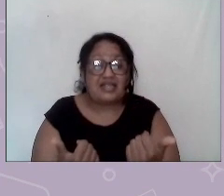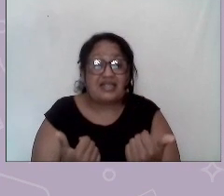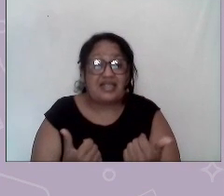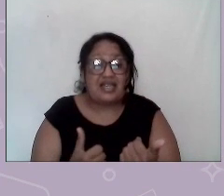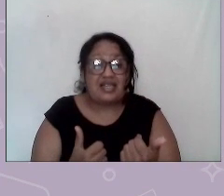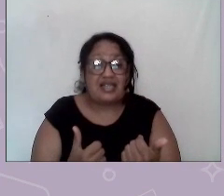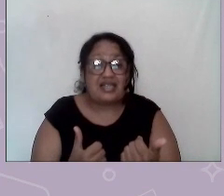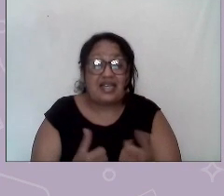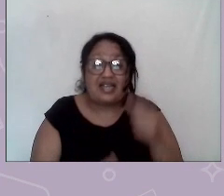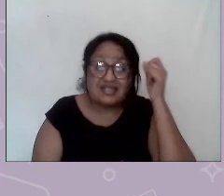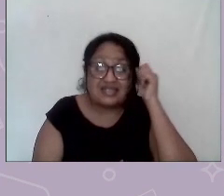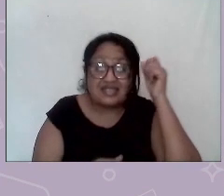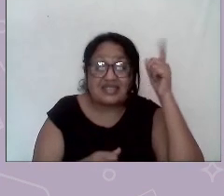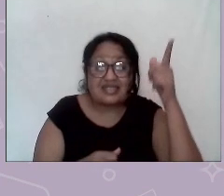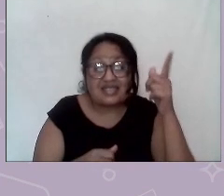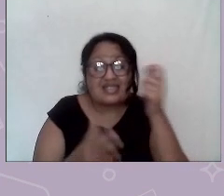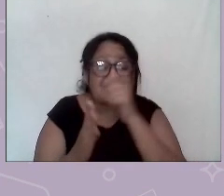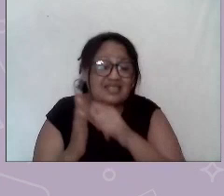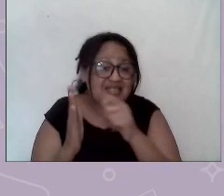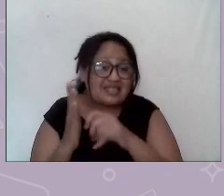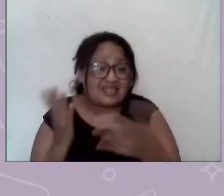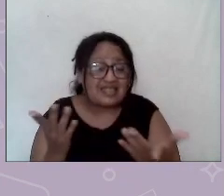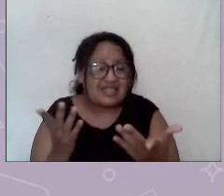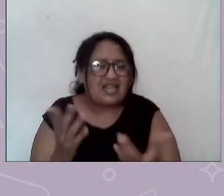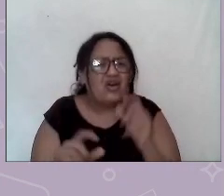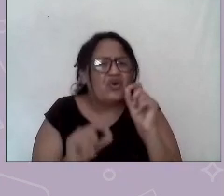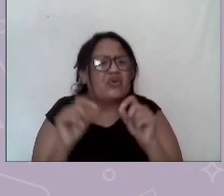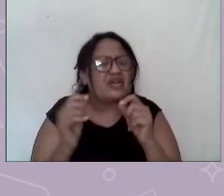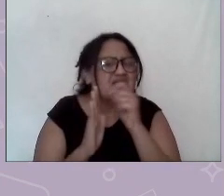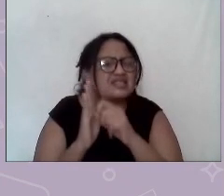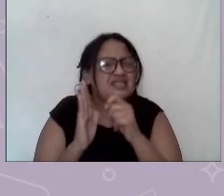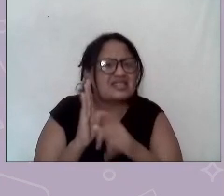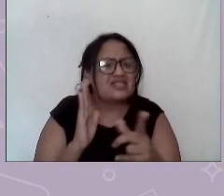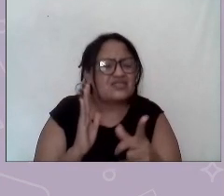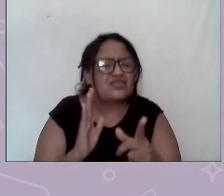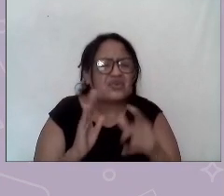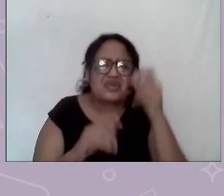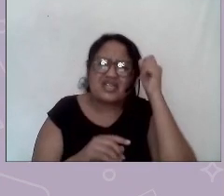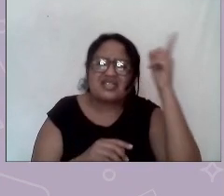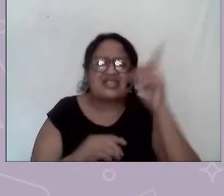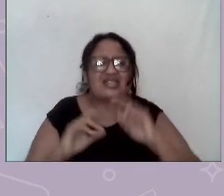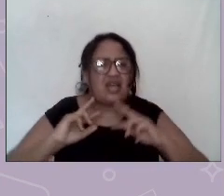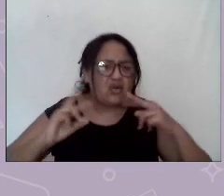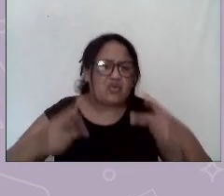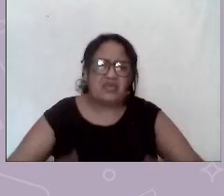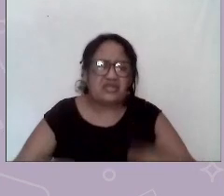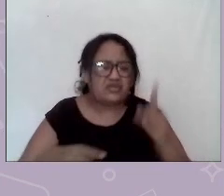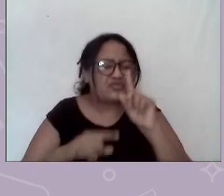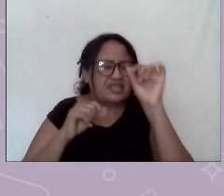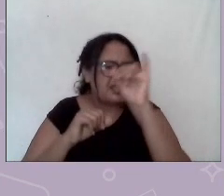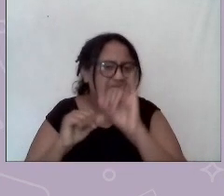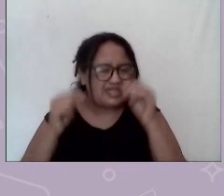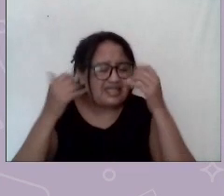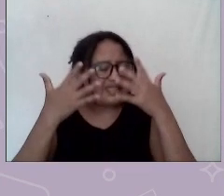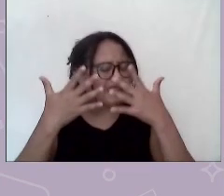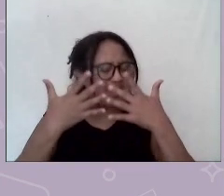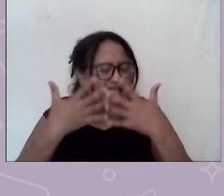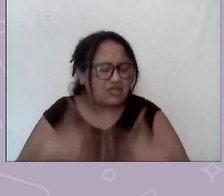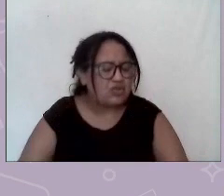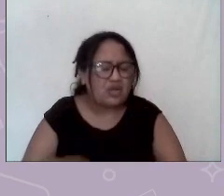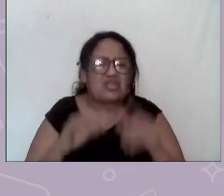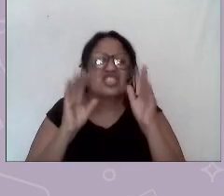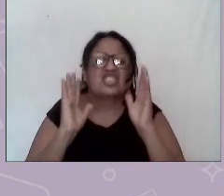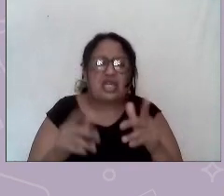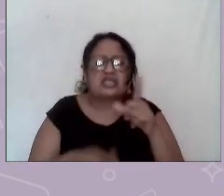descobrimento da escrita porque a escrita foi uma invenção humana não é uma coisa natural que já existia antes do homem